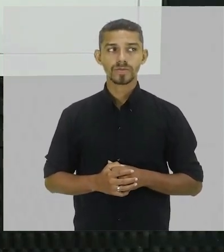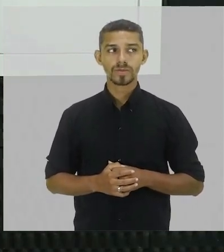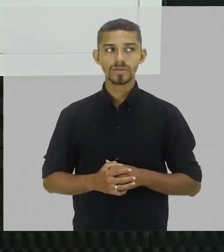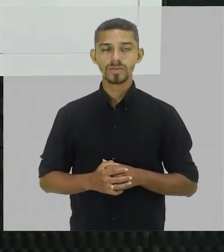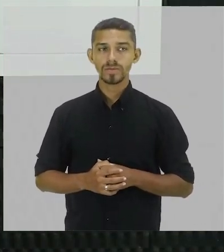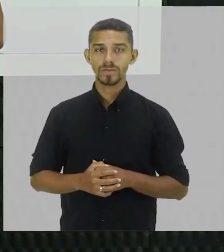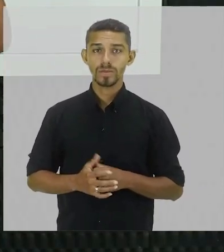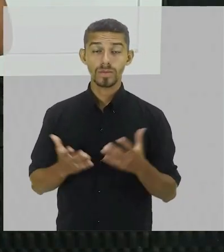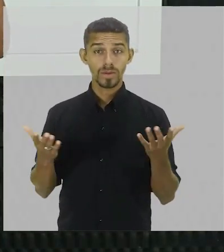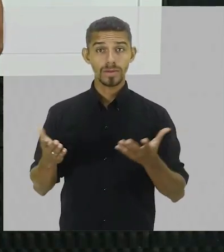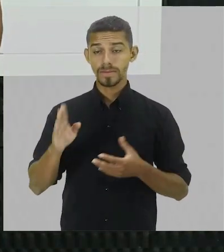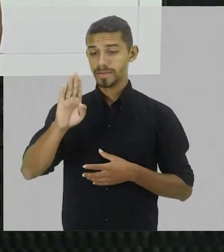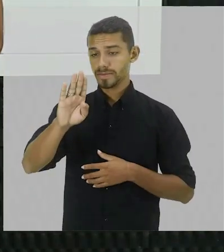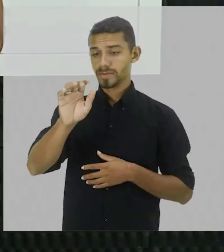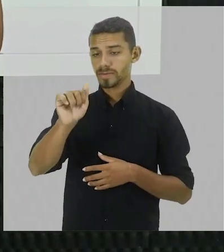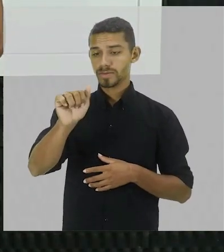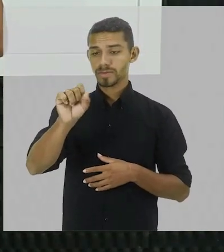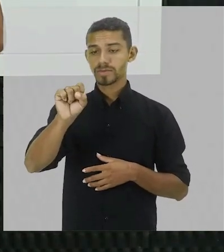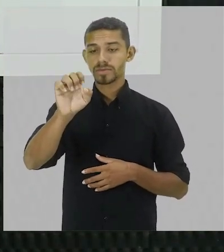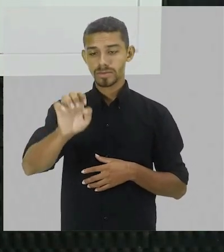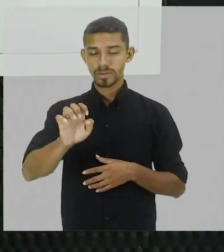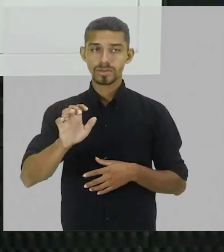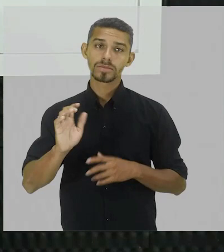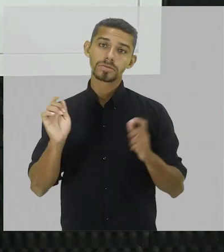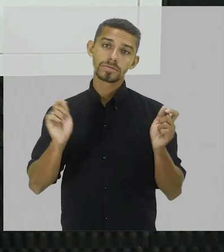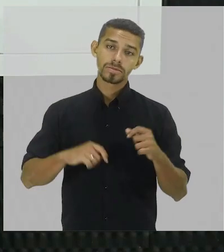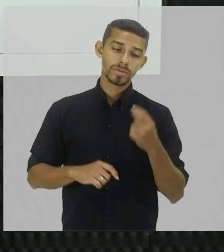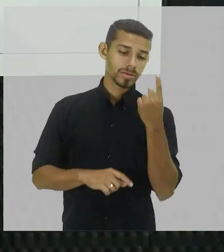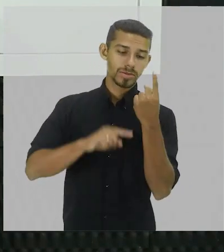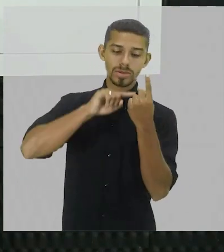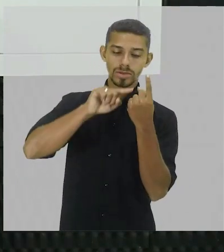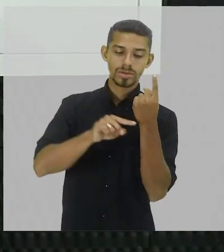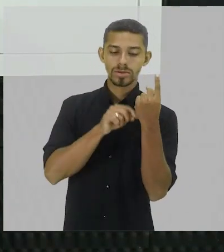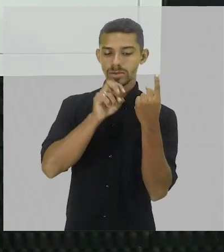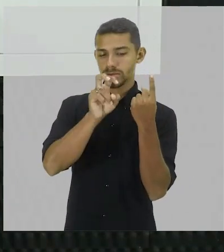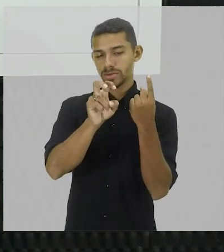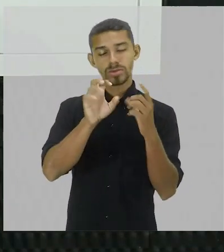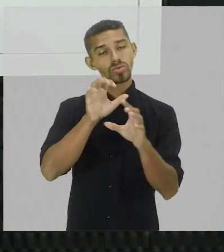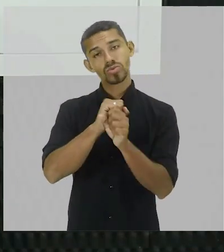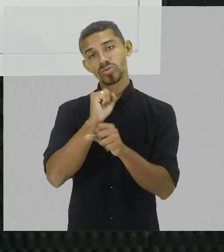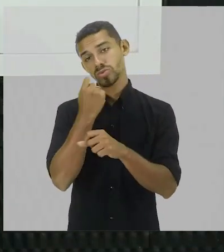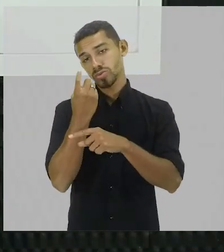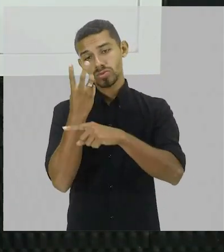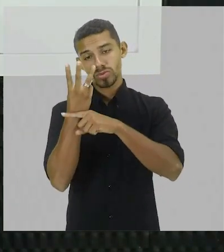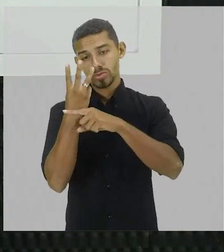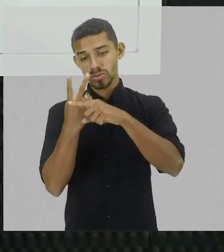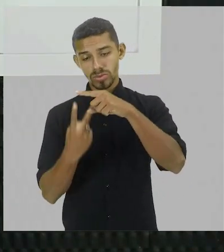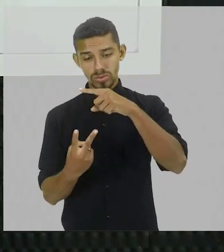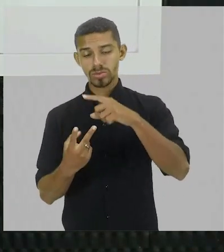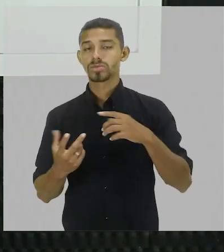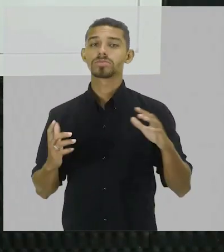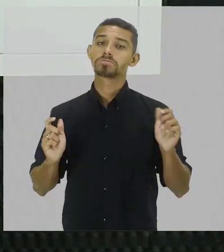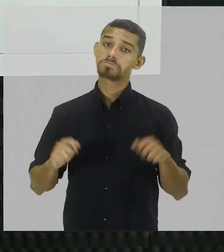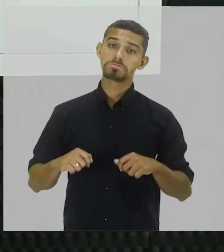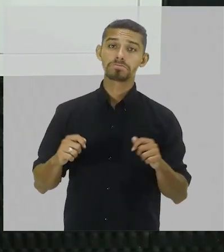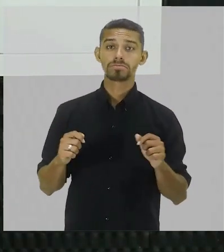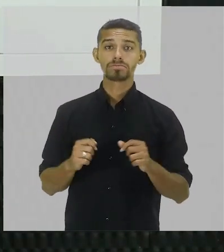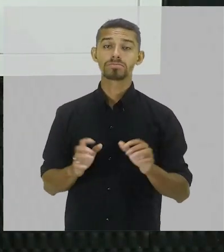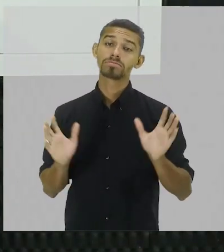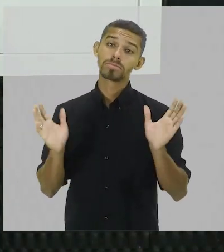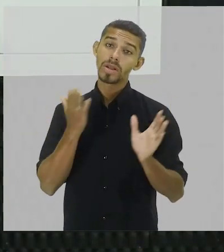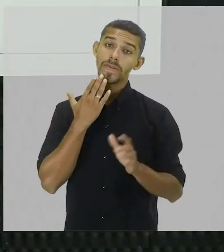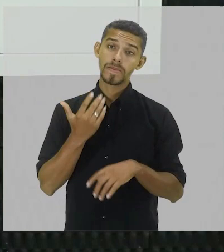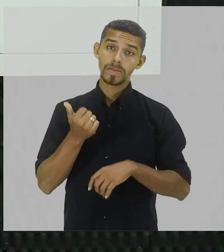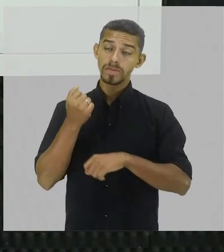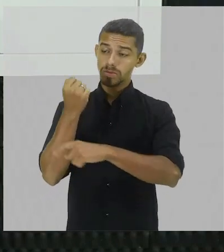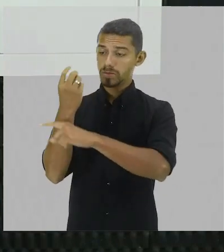Olha, essa base é um meio. Você pode botar um meio, pode botar 3/2, se você quiser trabalhar com fração. Eu prefiro